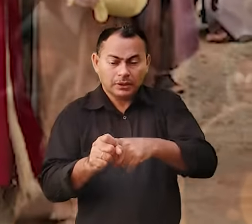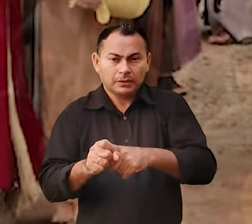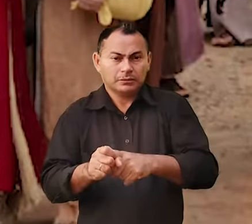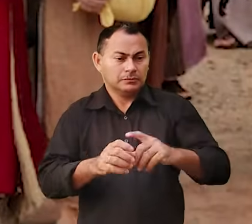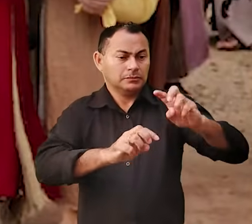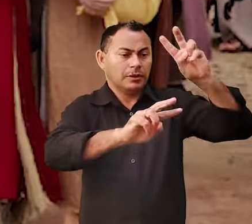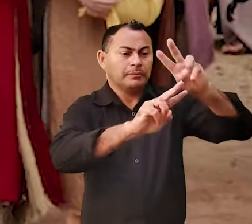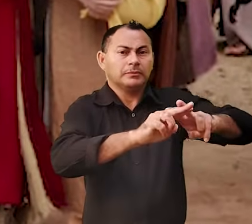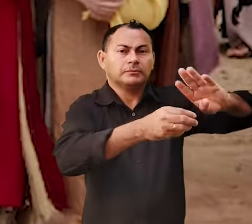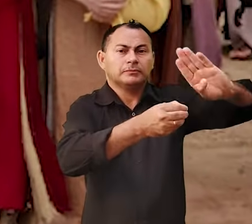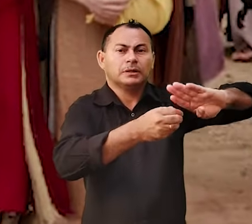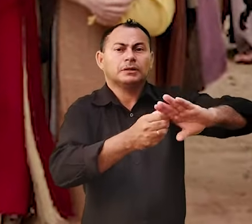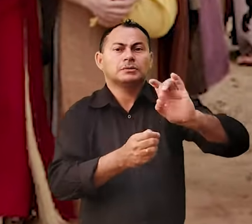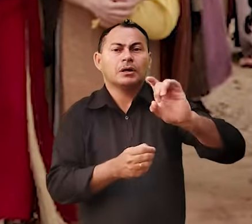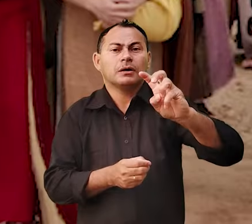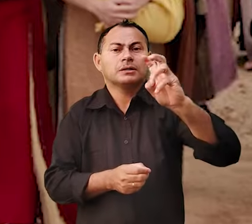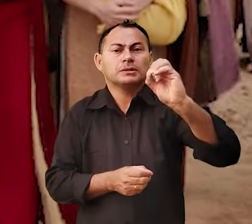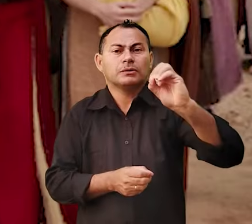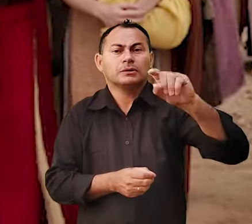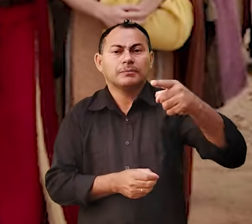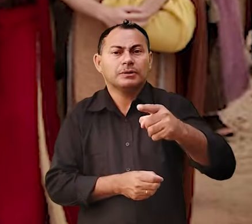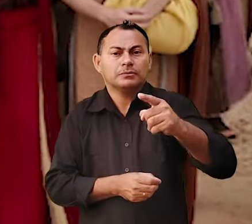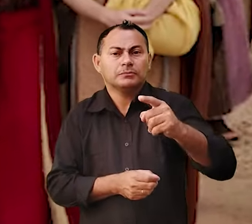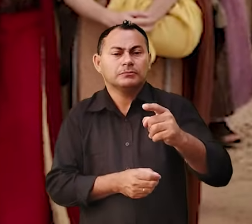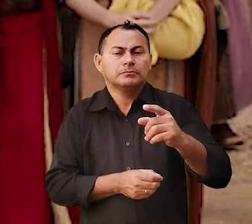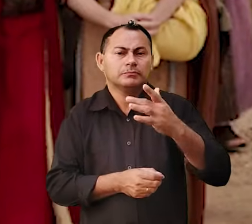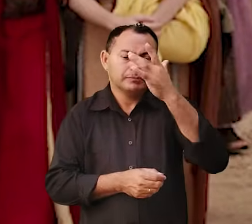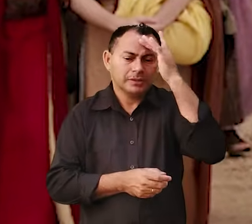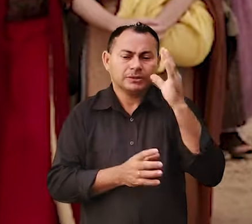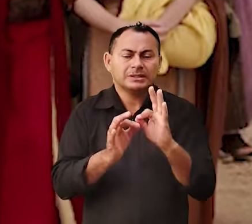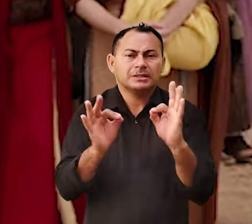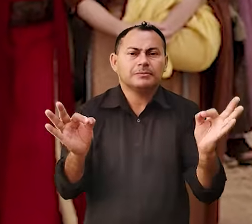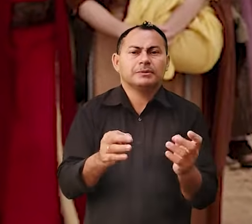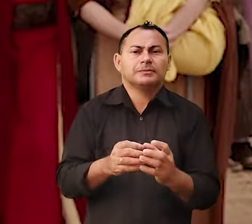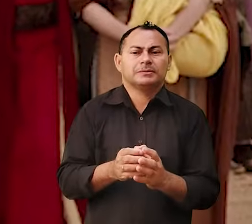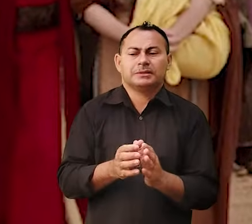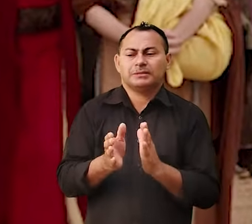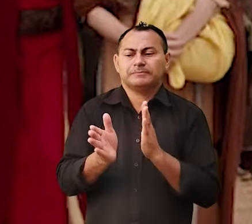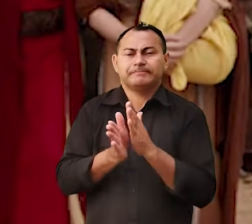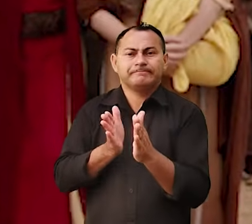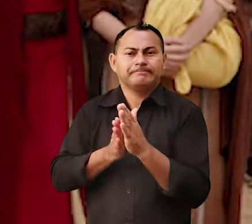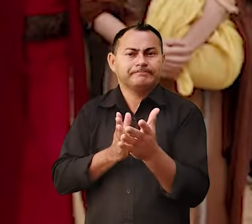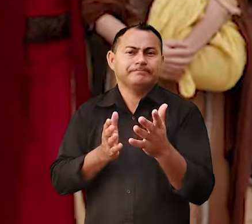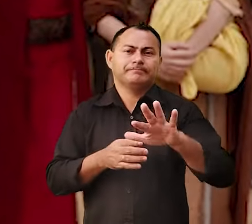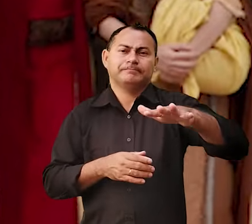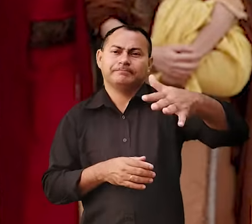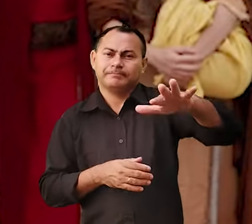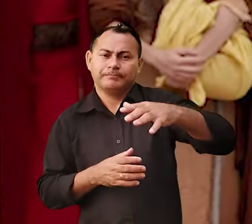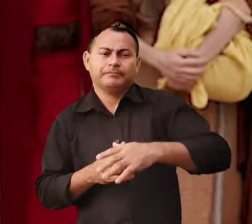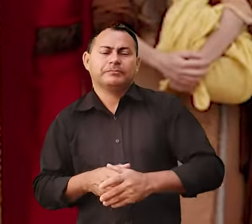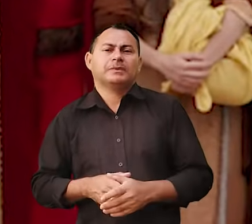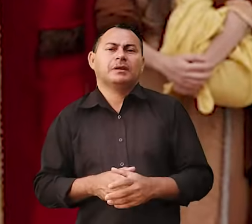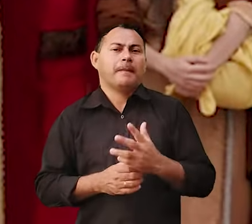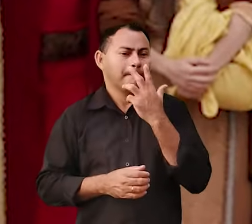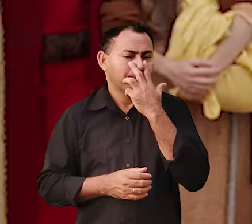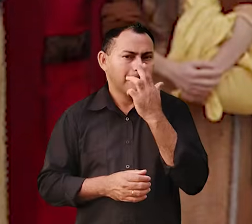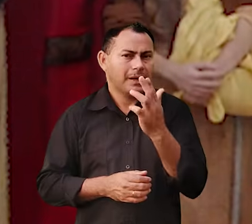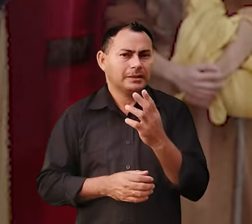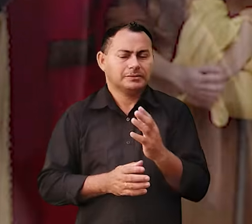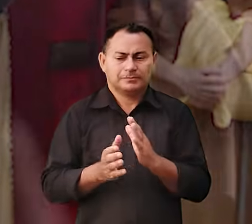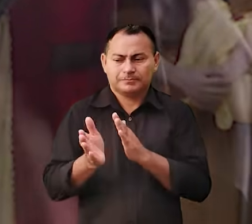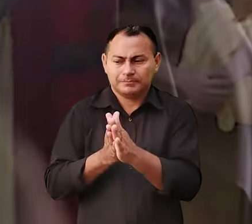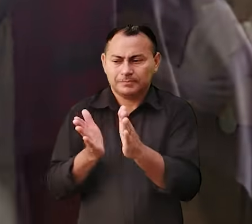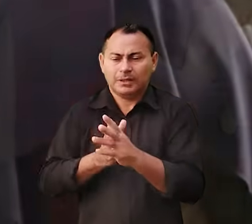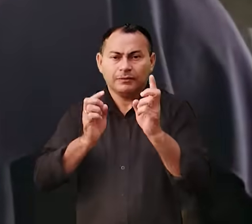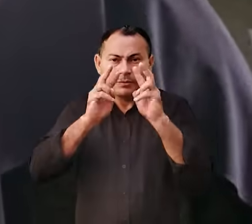Quando voltaram do exílio, eram apenas 50.000 pobres refugiados. Provavelmente, eles se pareciam